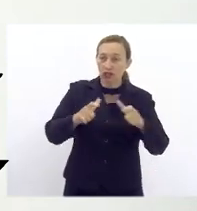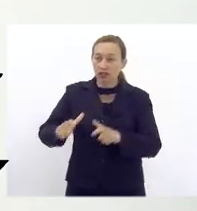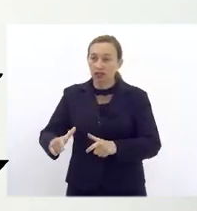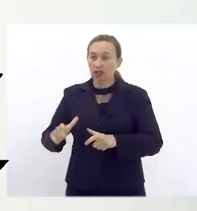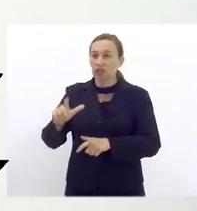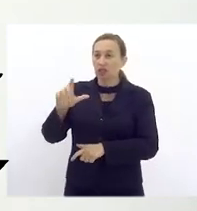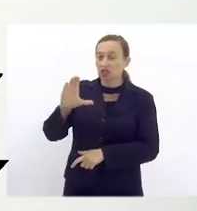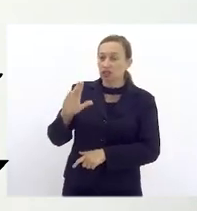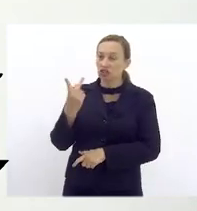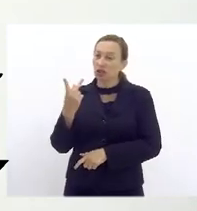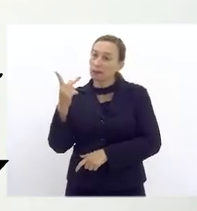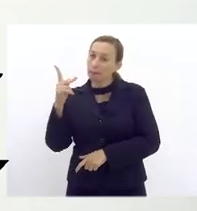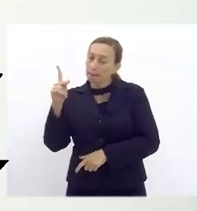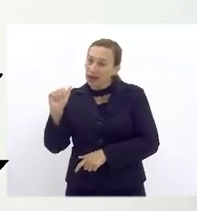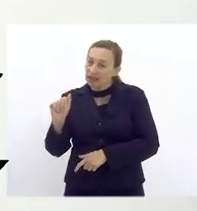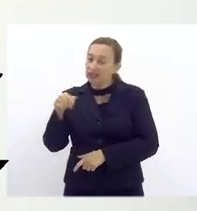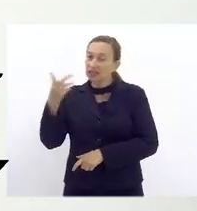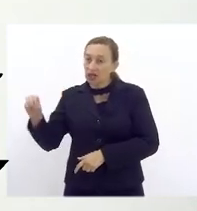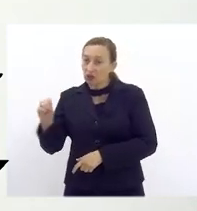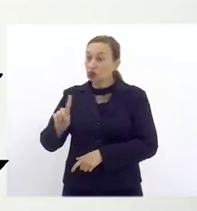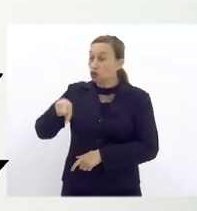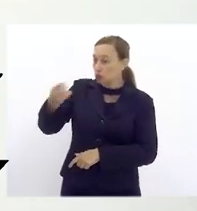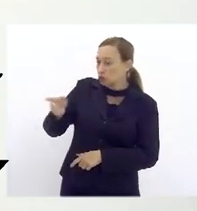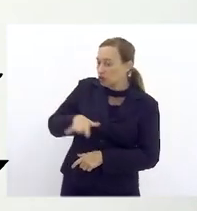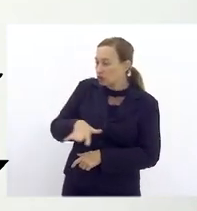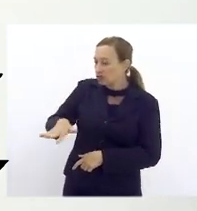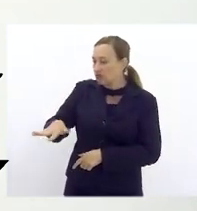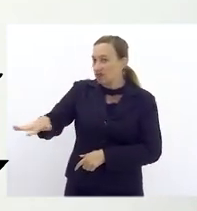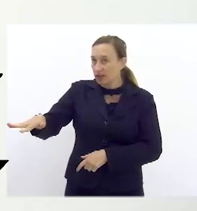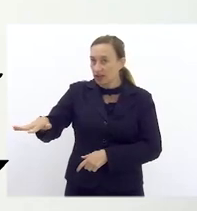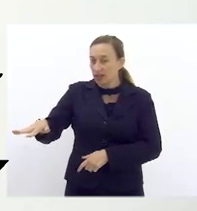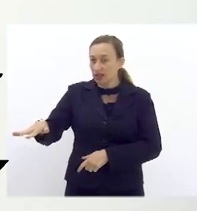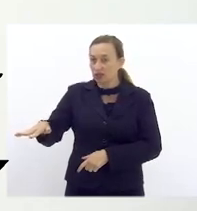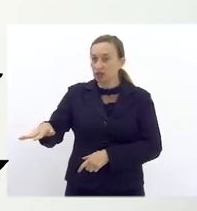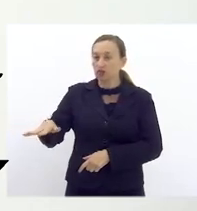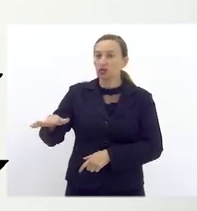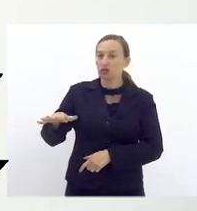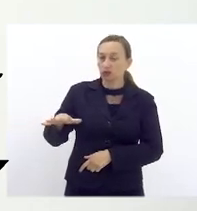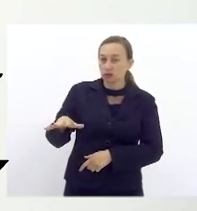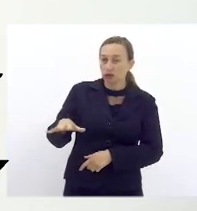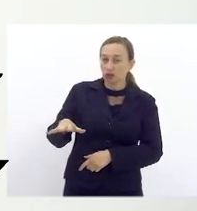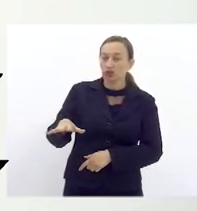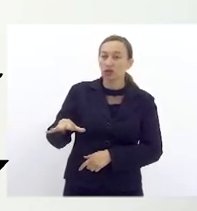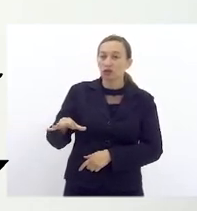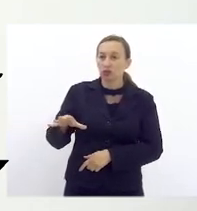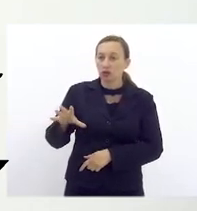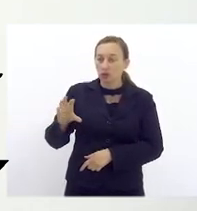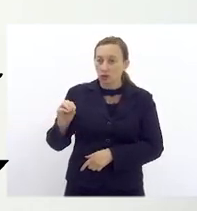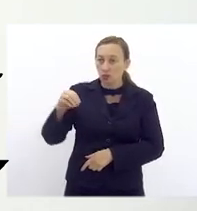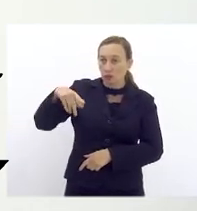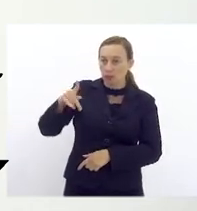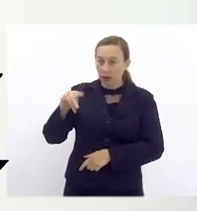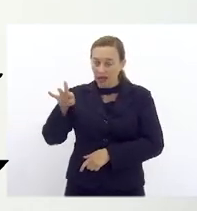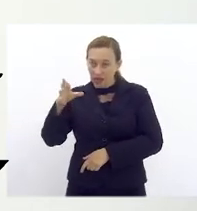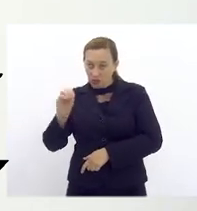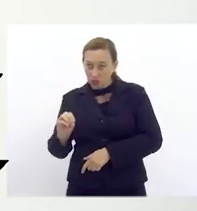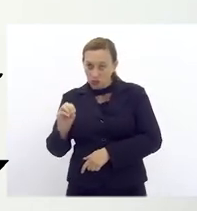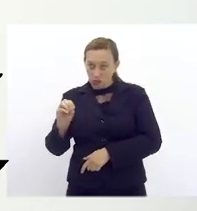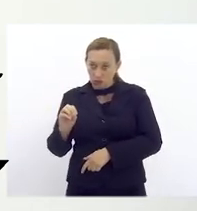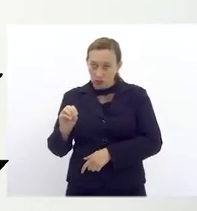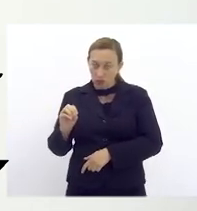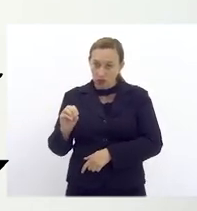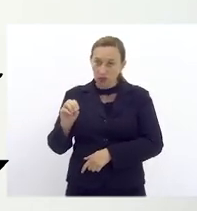chapadão e várias outras comunidades do complexo de Israel né designado É realmente